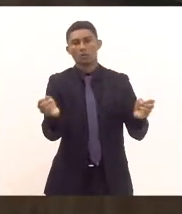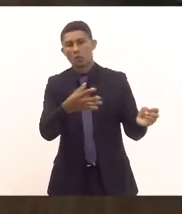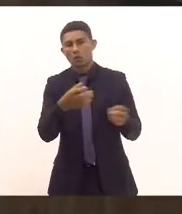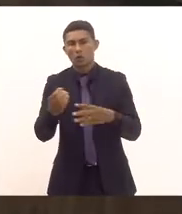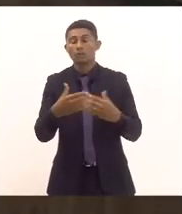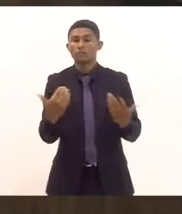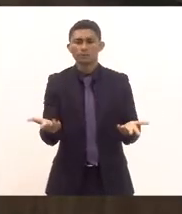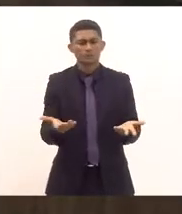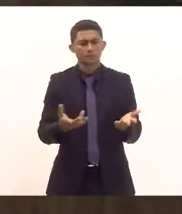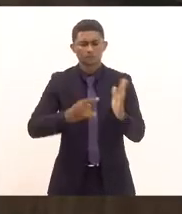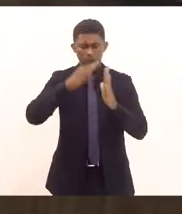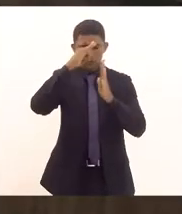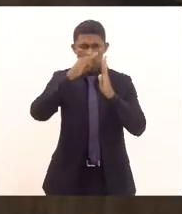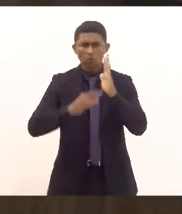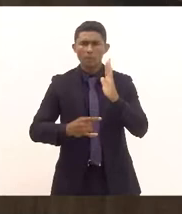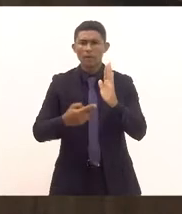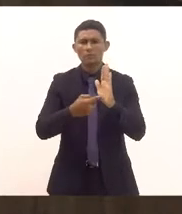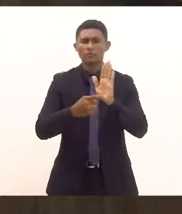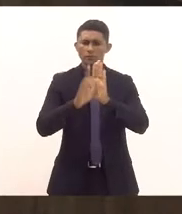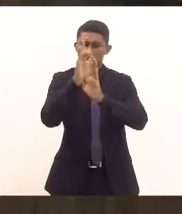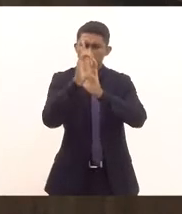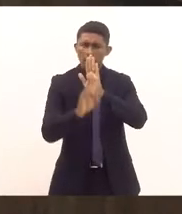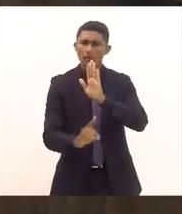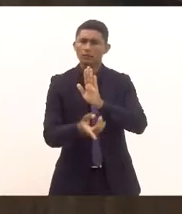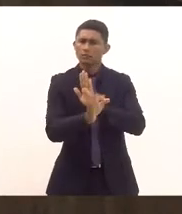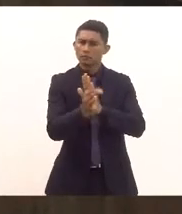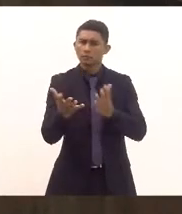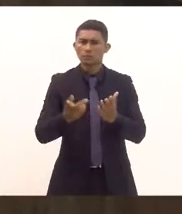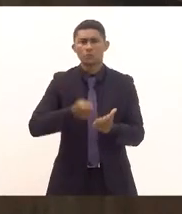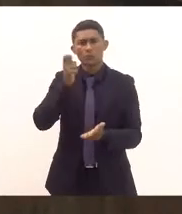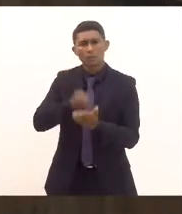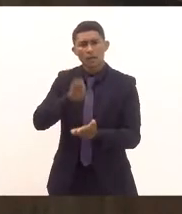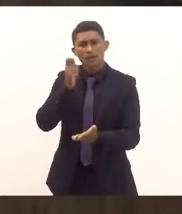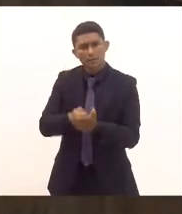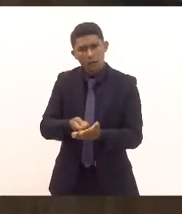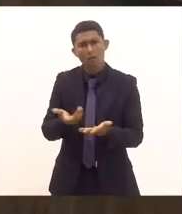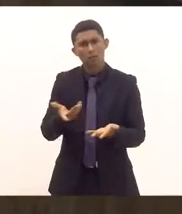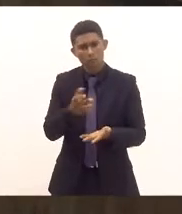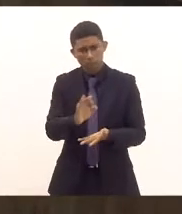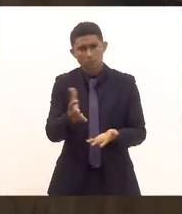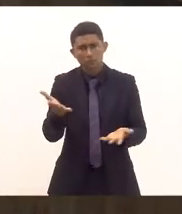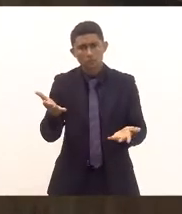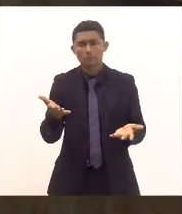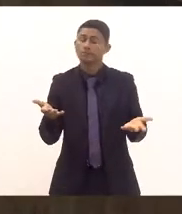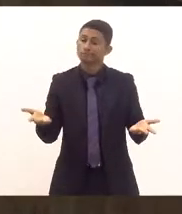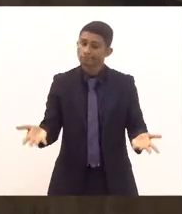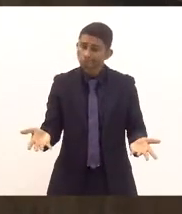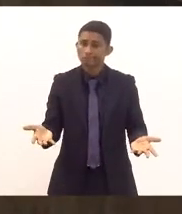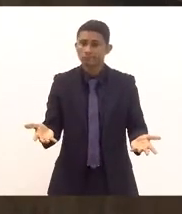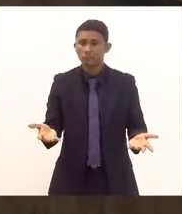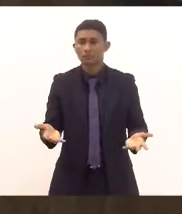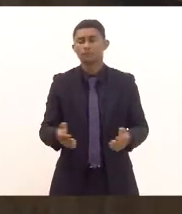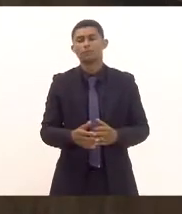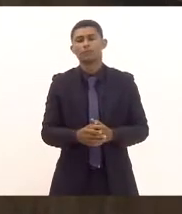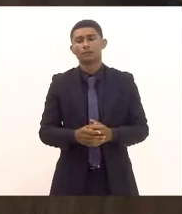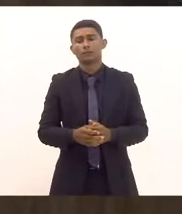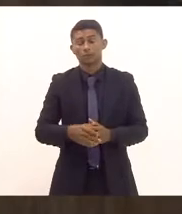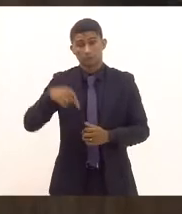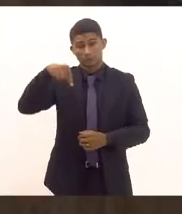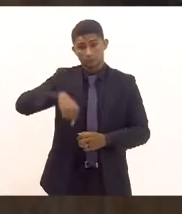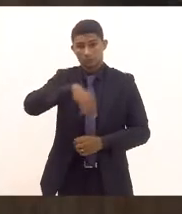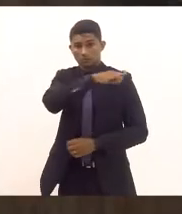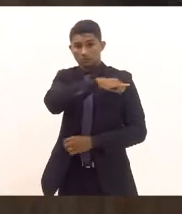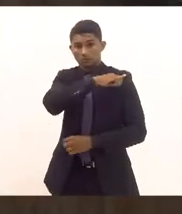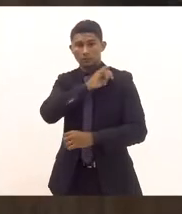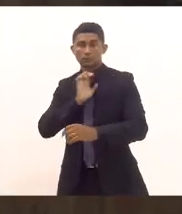documento que linda identifique é um direito e uma obrigação do cidadão e e amplamente difundido aqui no